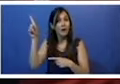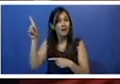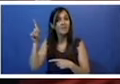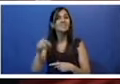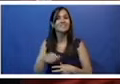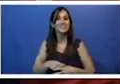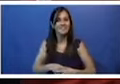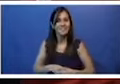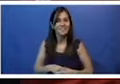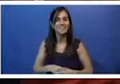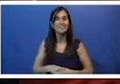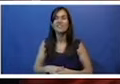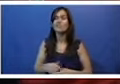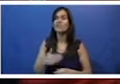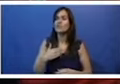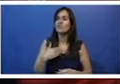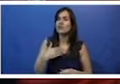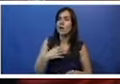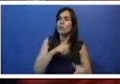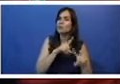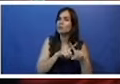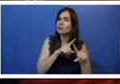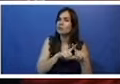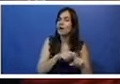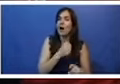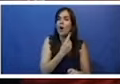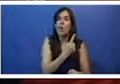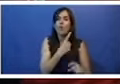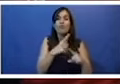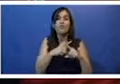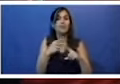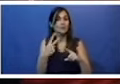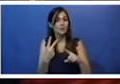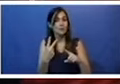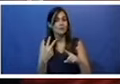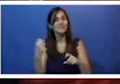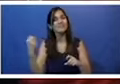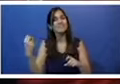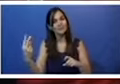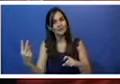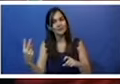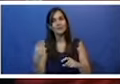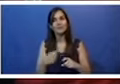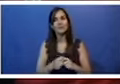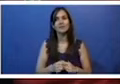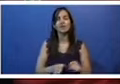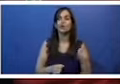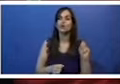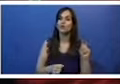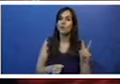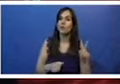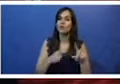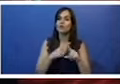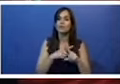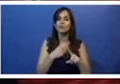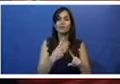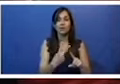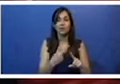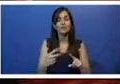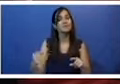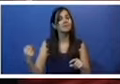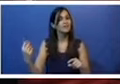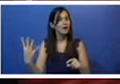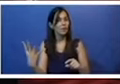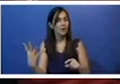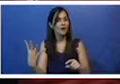multiplicar 1 x 2 vai dar do se eu multiplicar 2 x 2 vai dar 4 Se eu multipliquei por